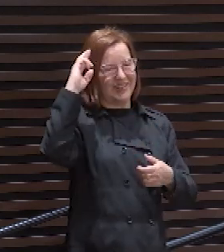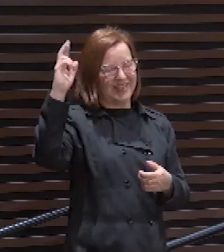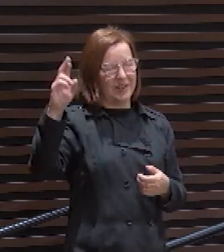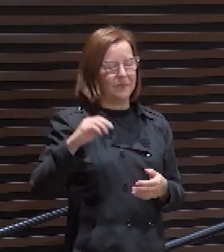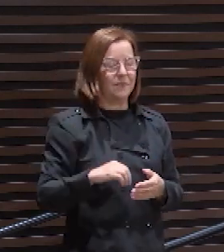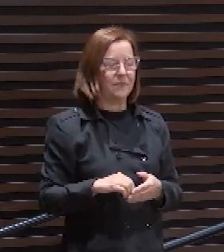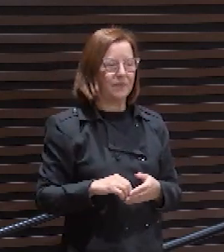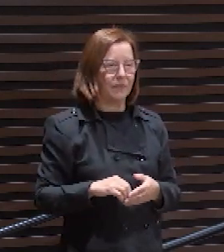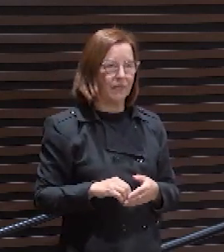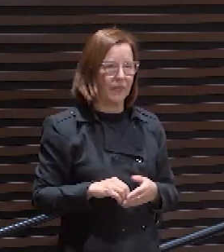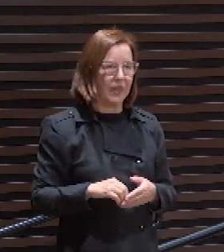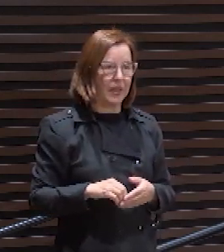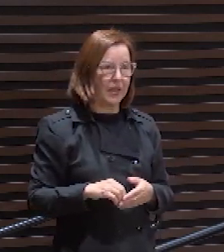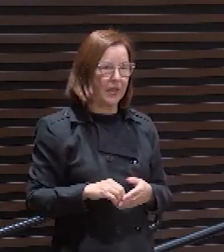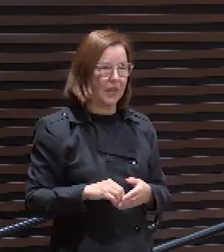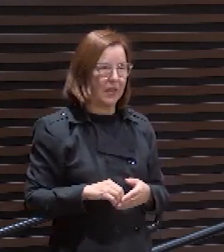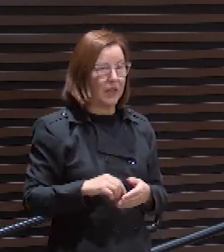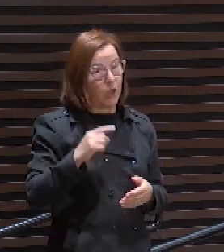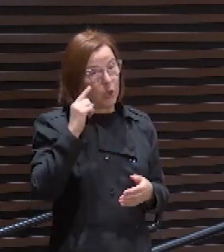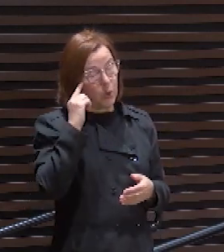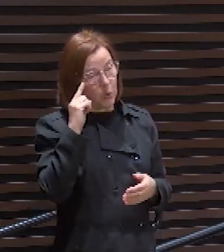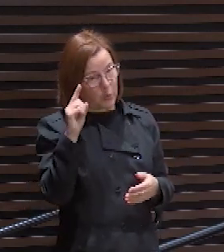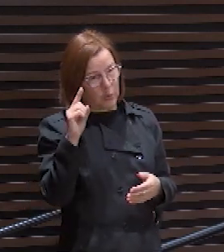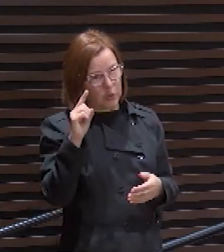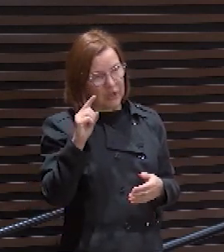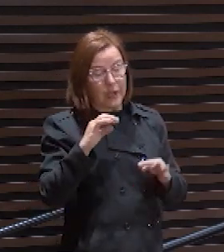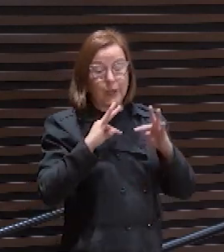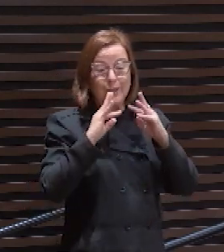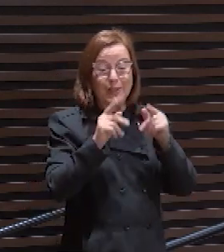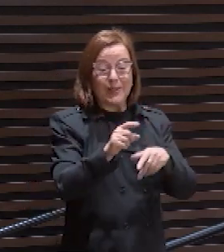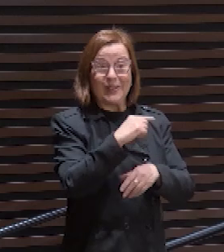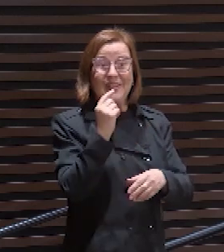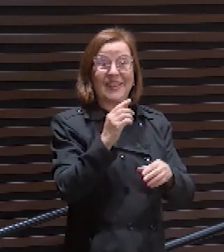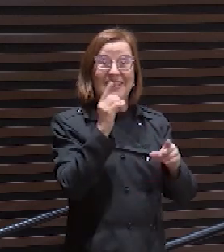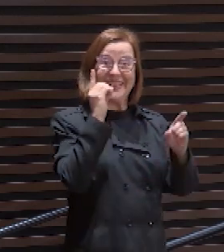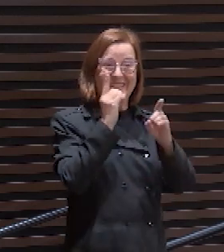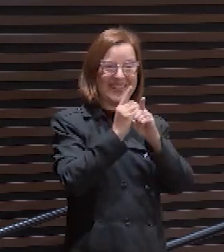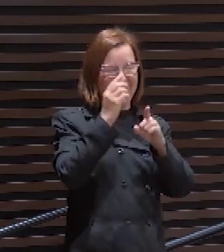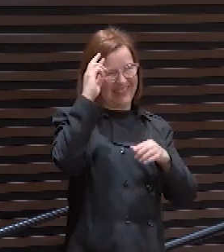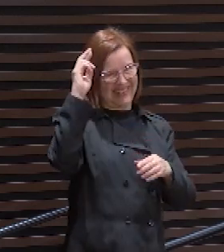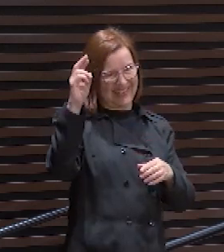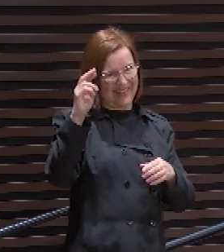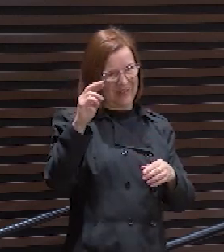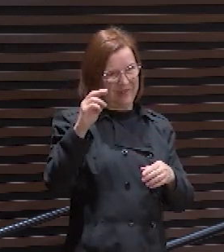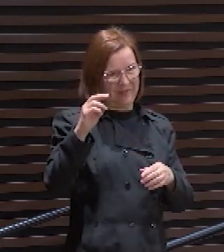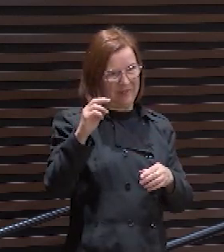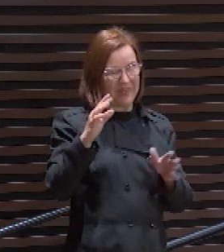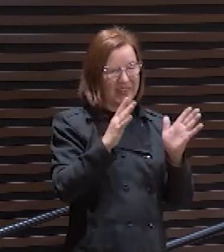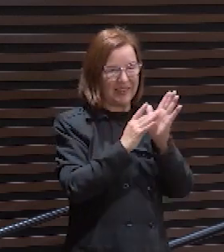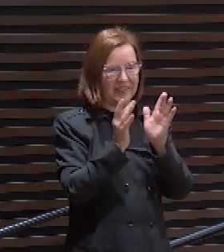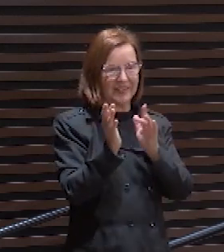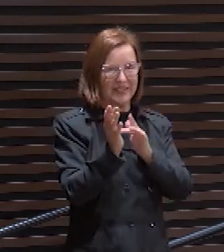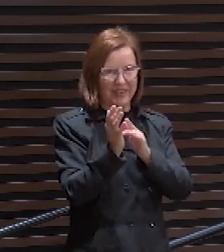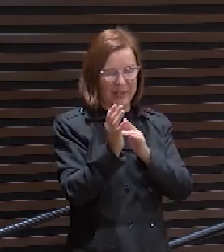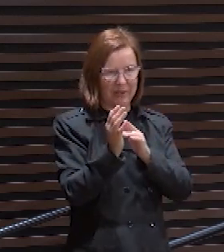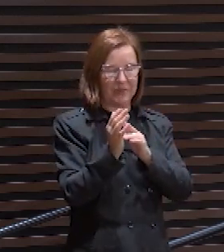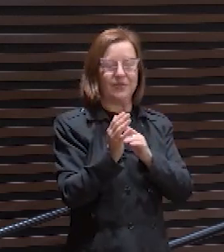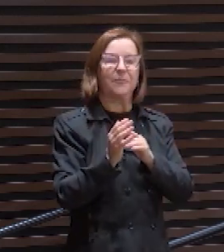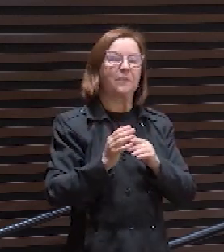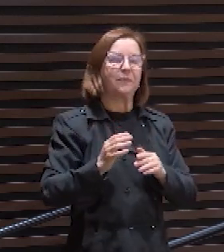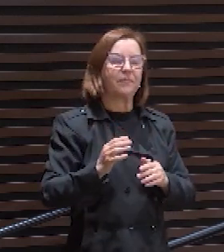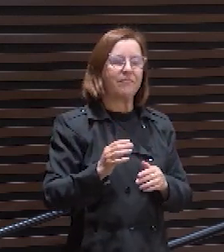algum dia, todos nós nos encontraremos com Ele. E a perspectiva de Jesus é, o dia que nos encontrarmos com